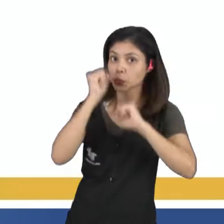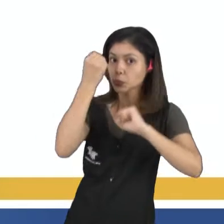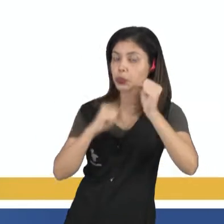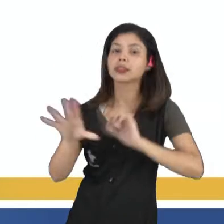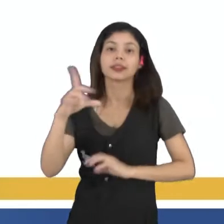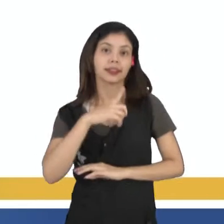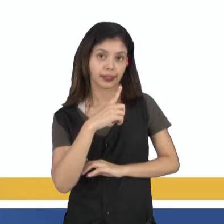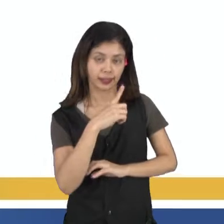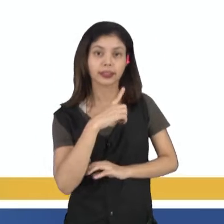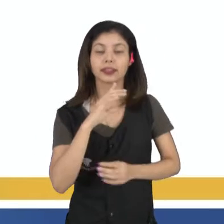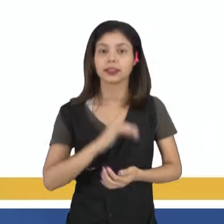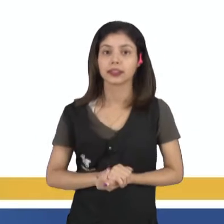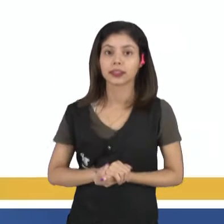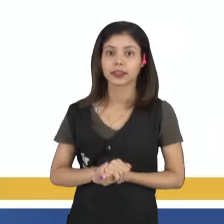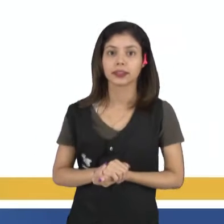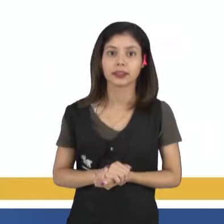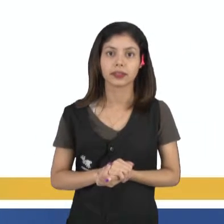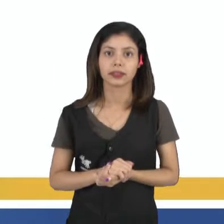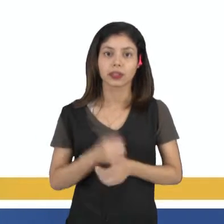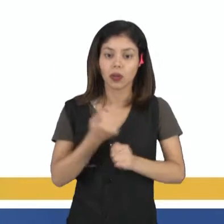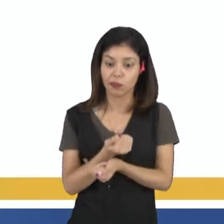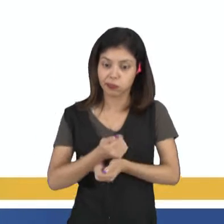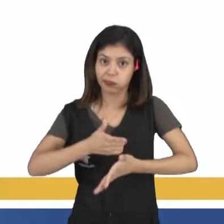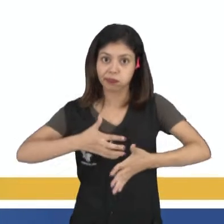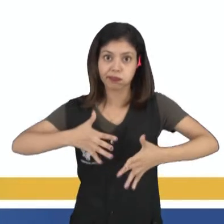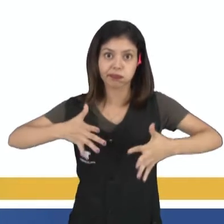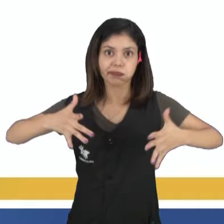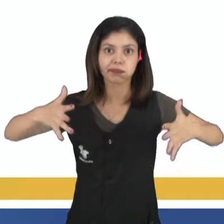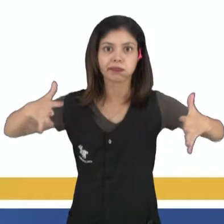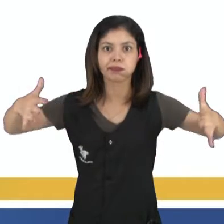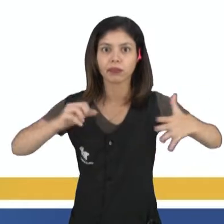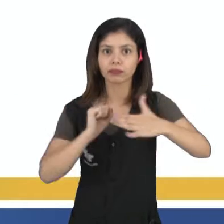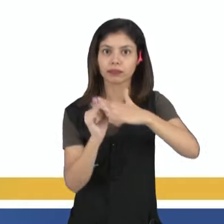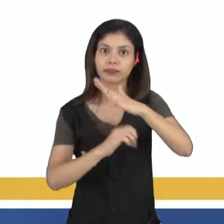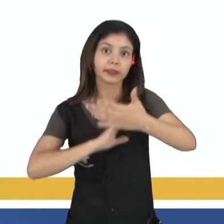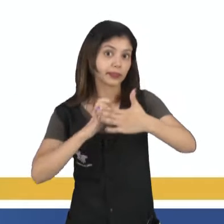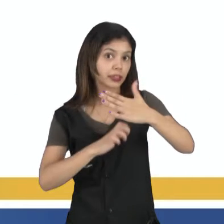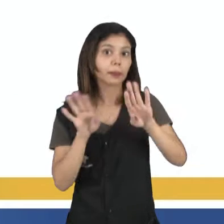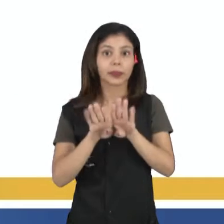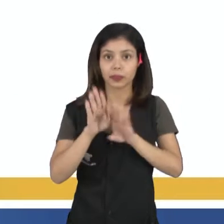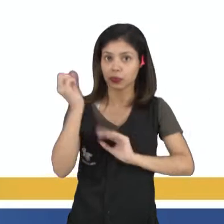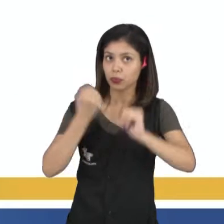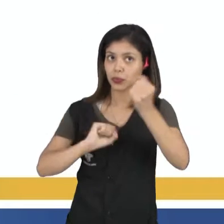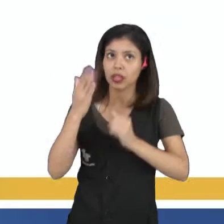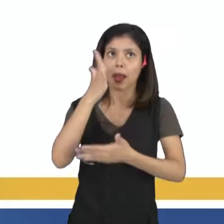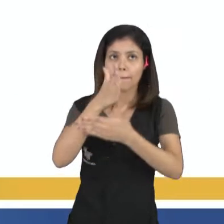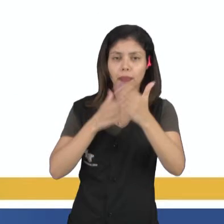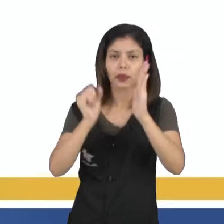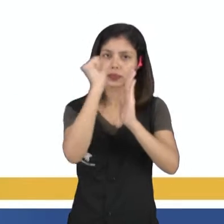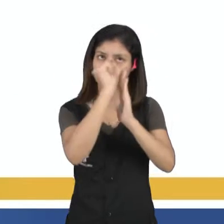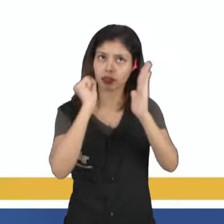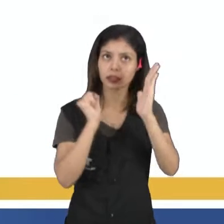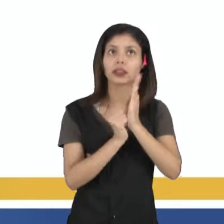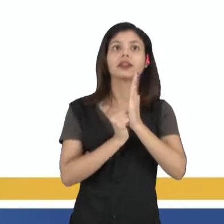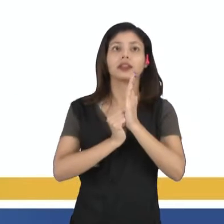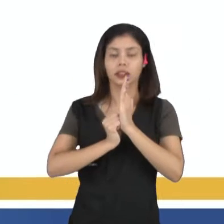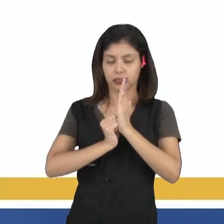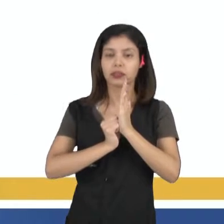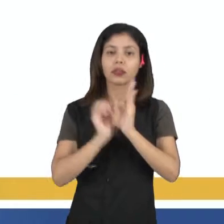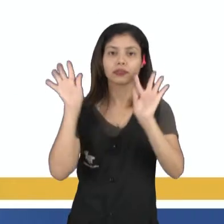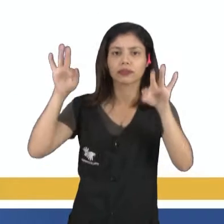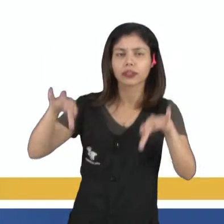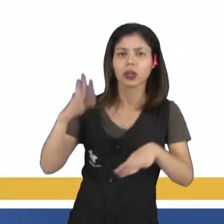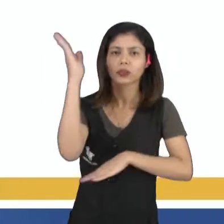indústria ela tem assim uma crescente muito grande e a metade do século 19 essa segunda metade